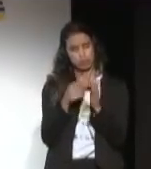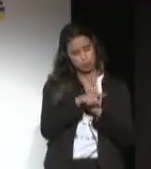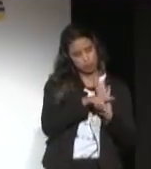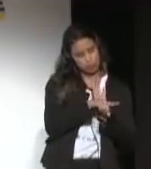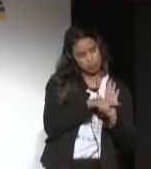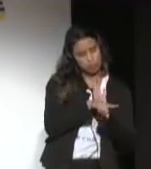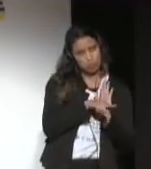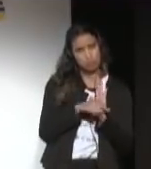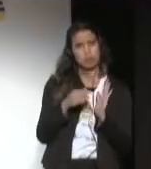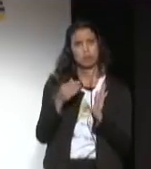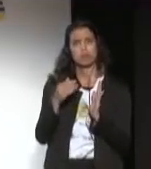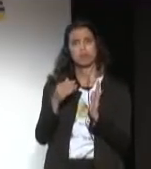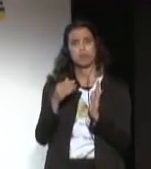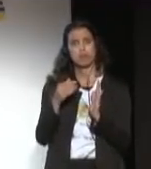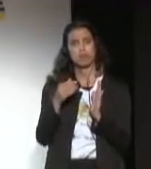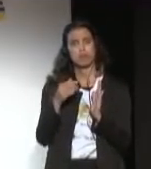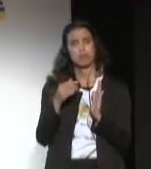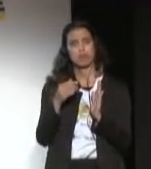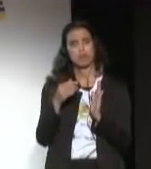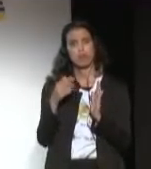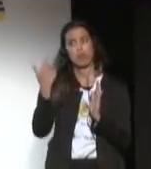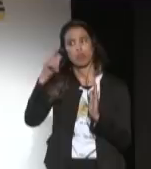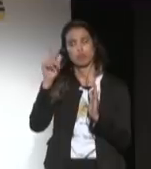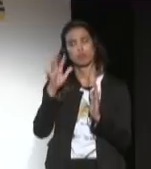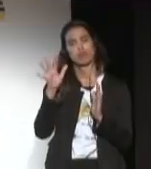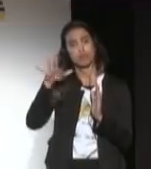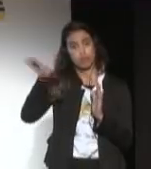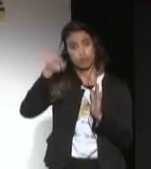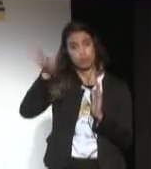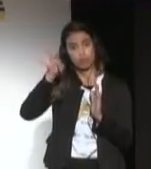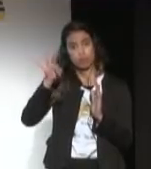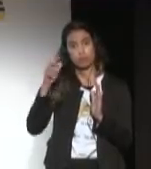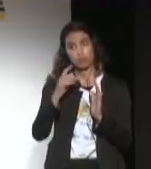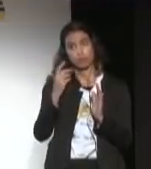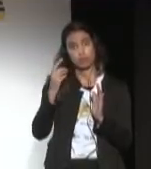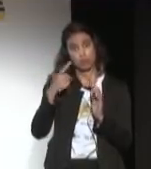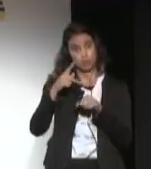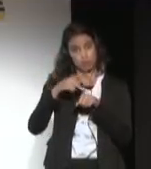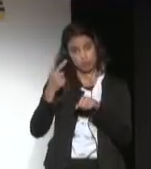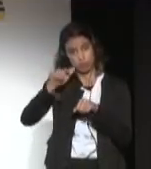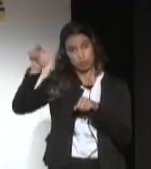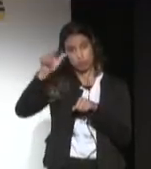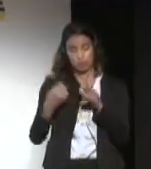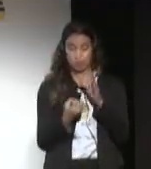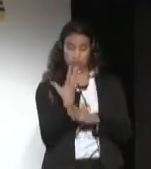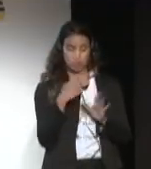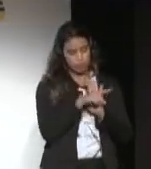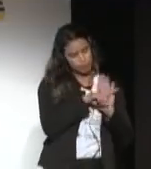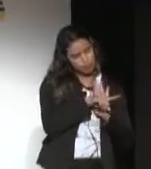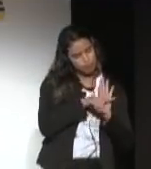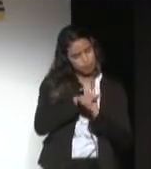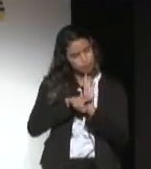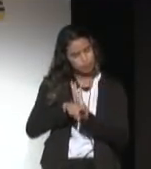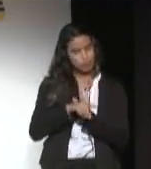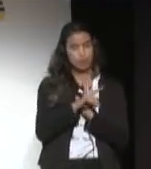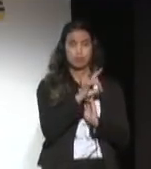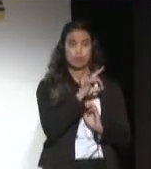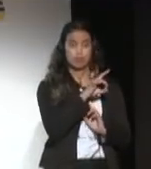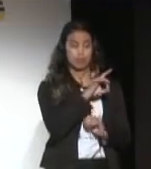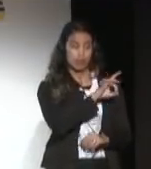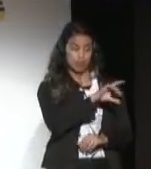foi publicado por professores da Universidade de Harvard, algumas semanas atrás. Eles perceberam que o aprendizado